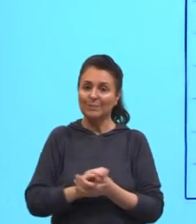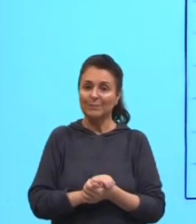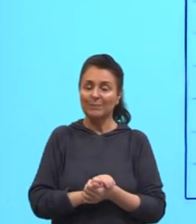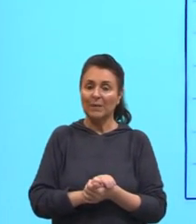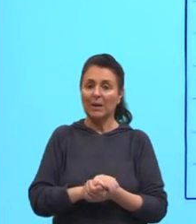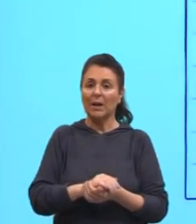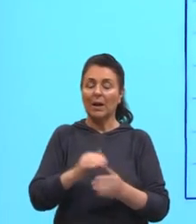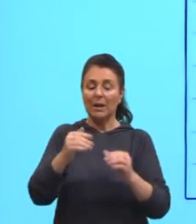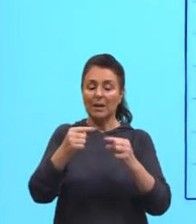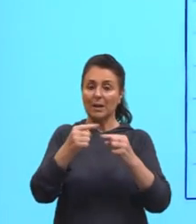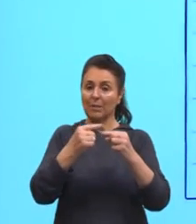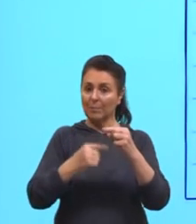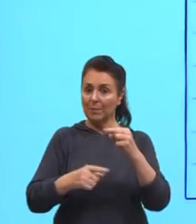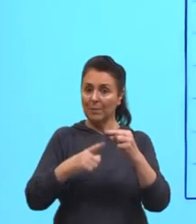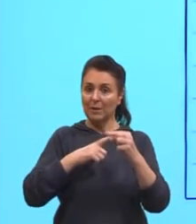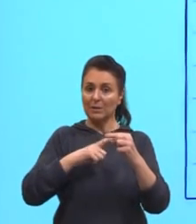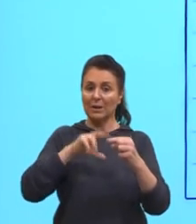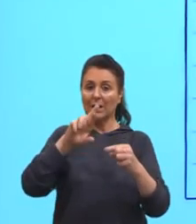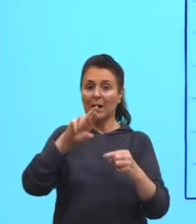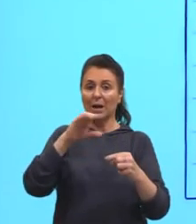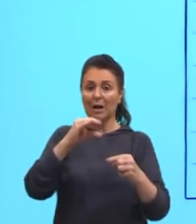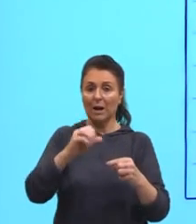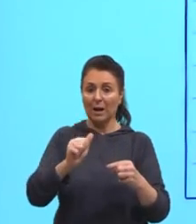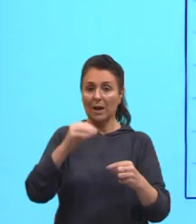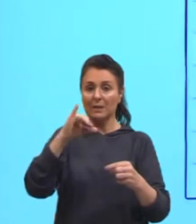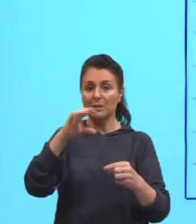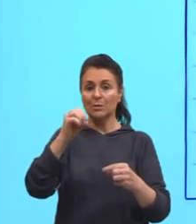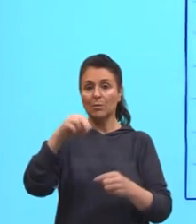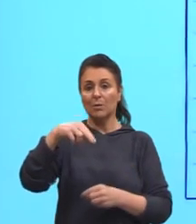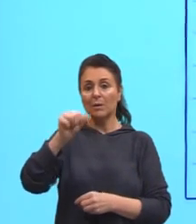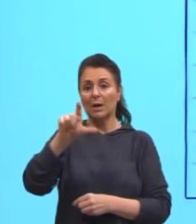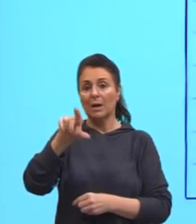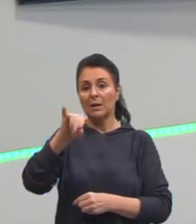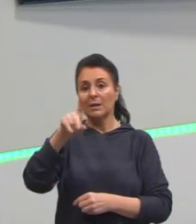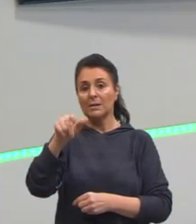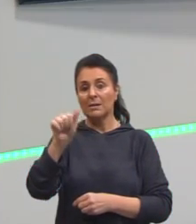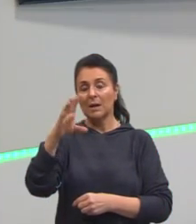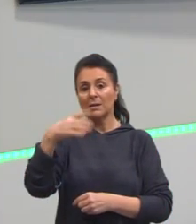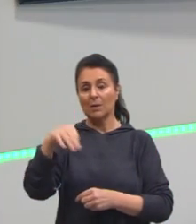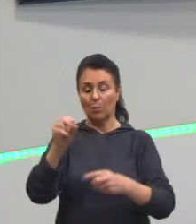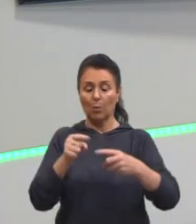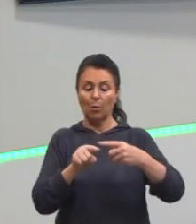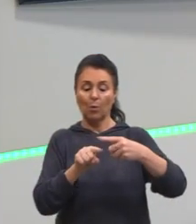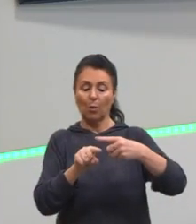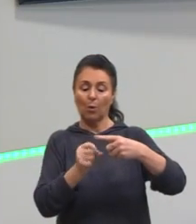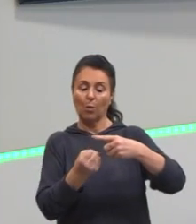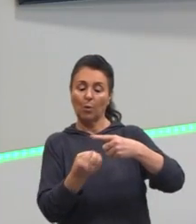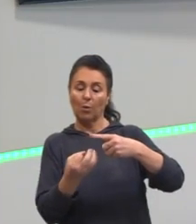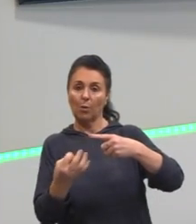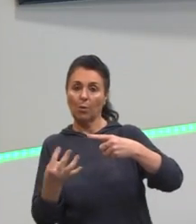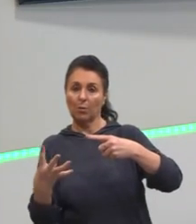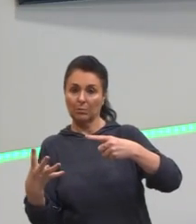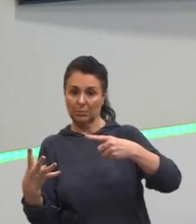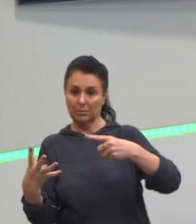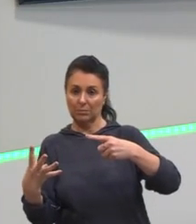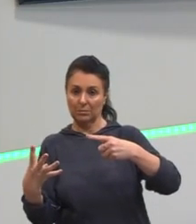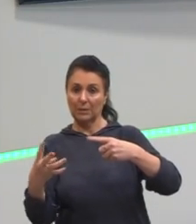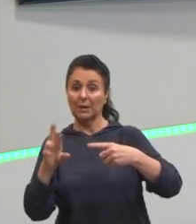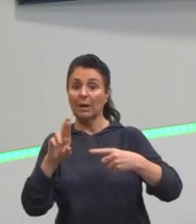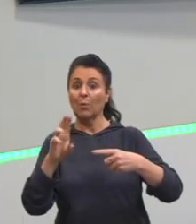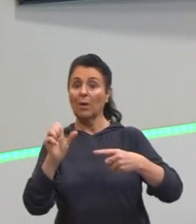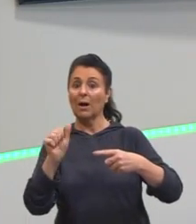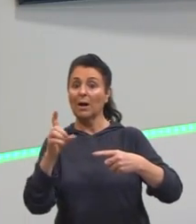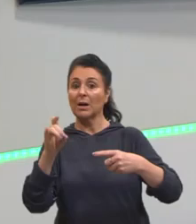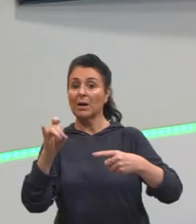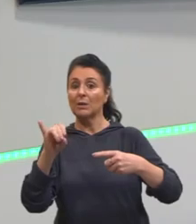aqui abaixo temos a racionalização quando nós temos ali denominador com radical' radical que não é